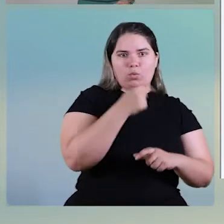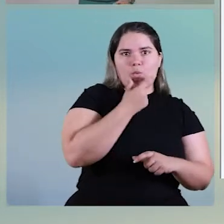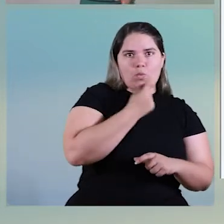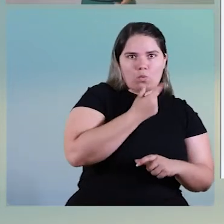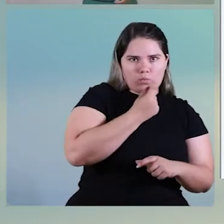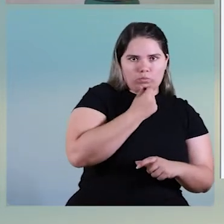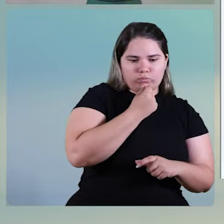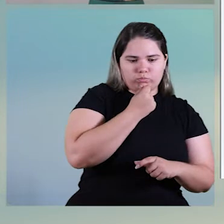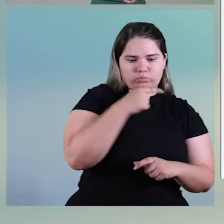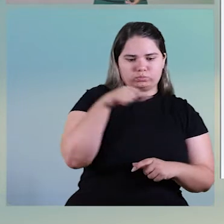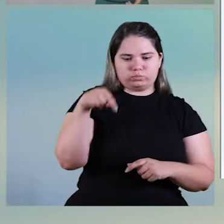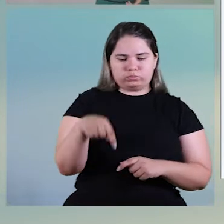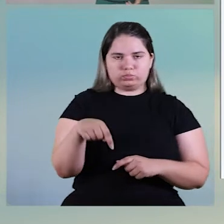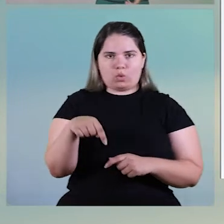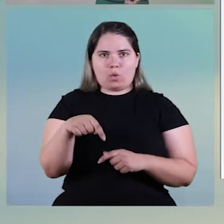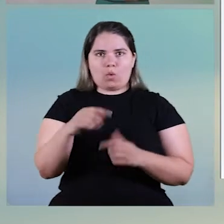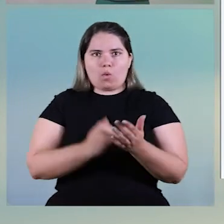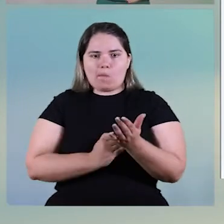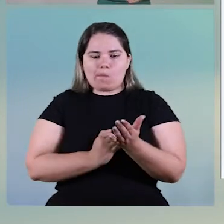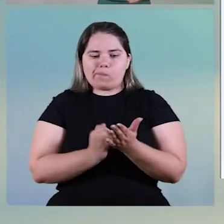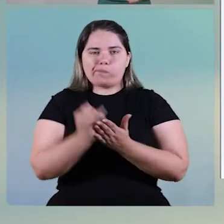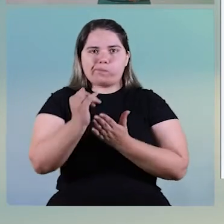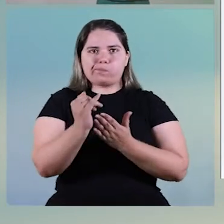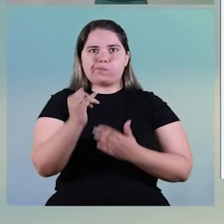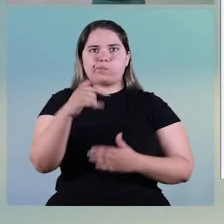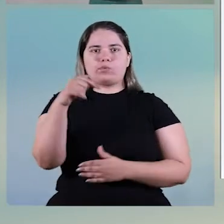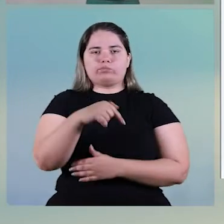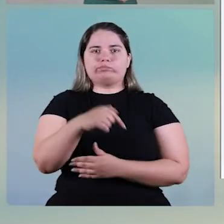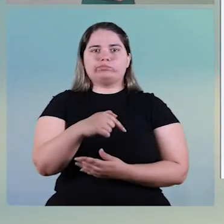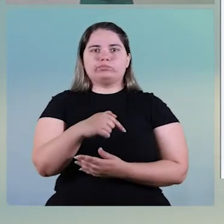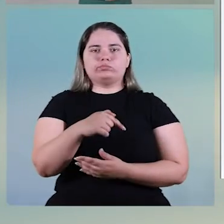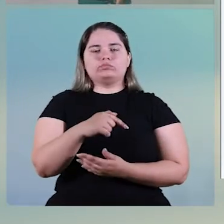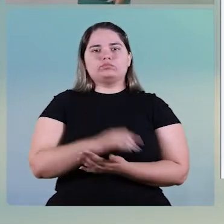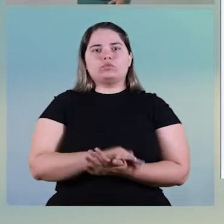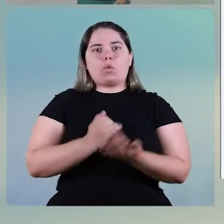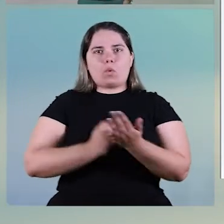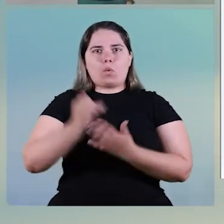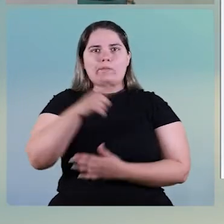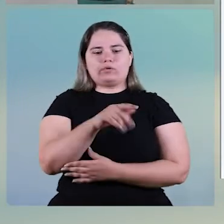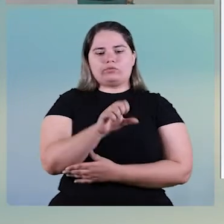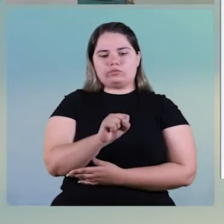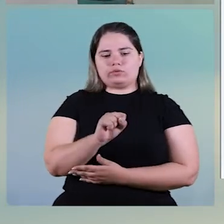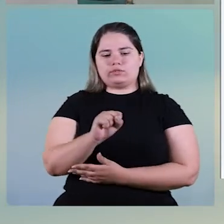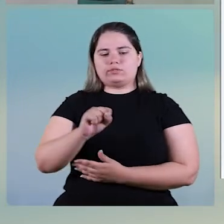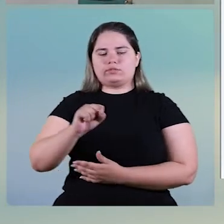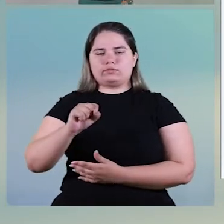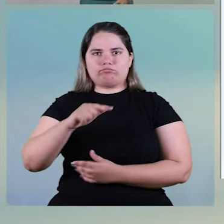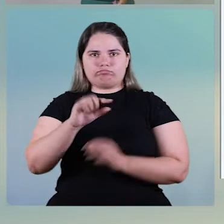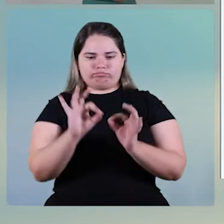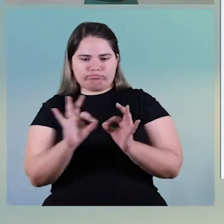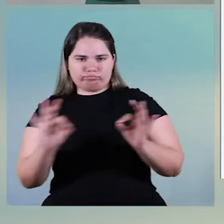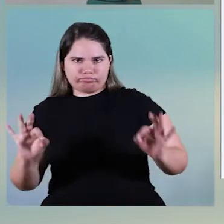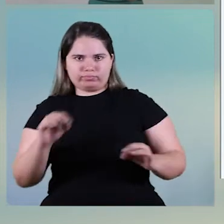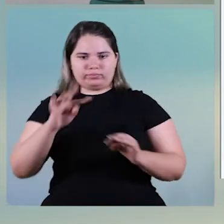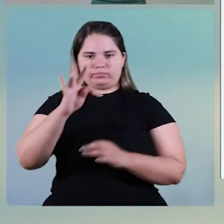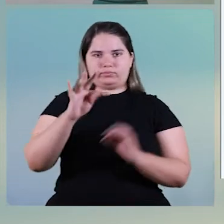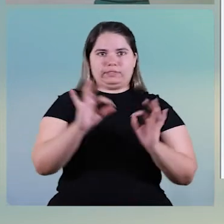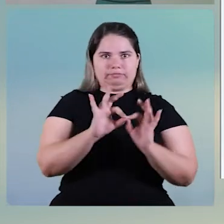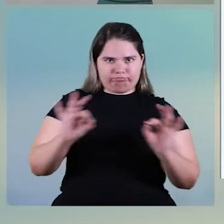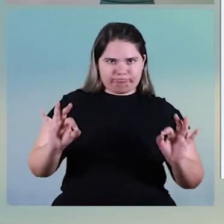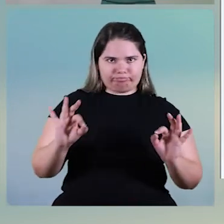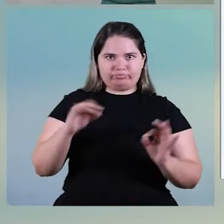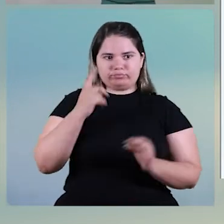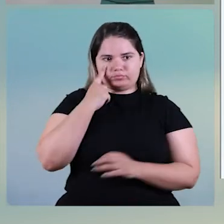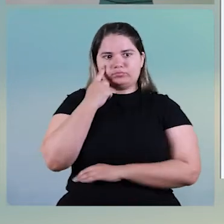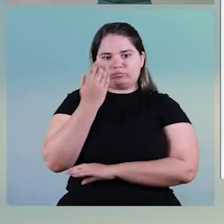rapaz e a origem do sistema S', T' não muda. Já em relação ao